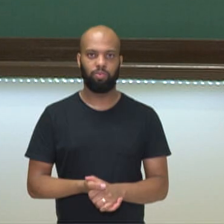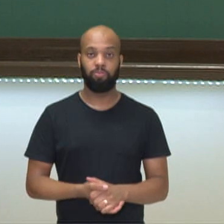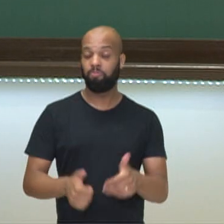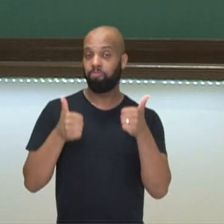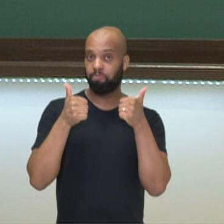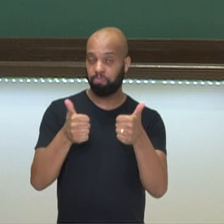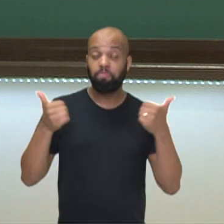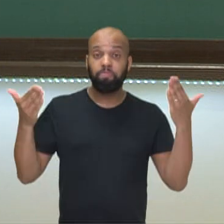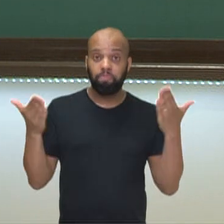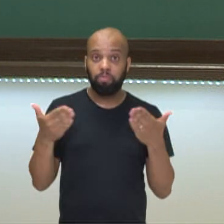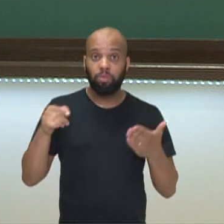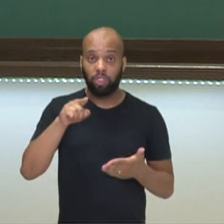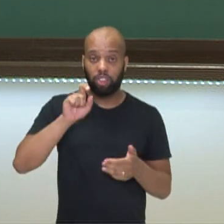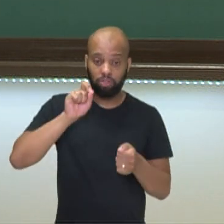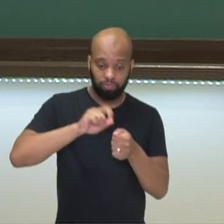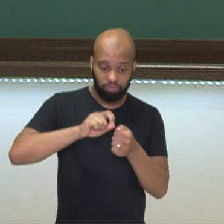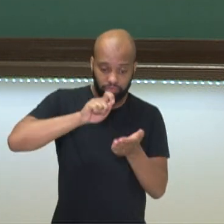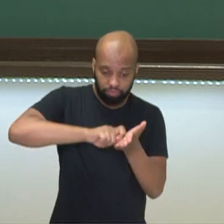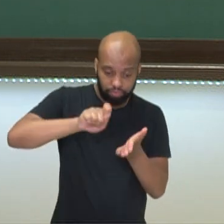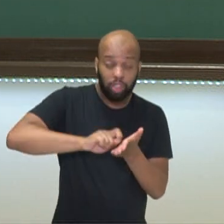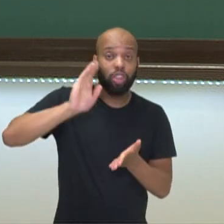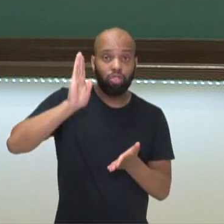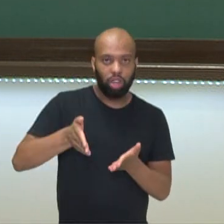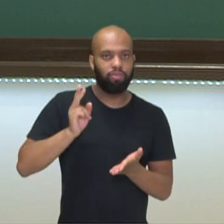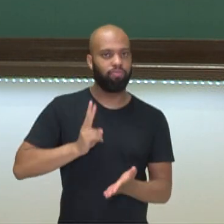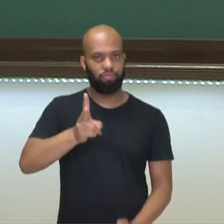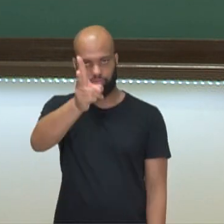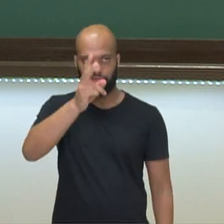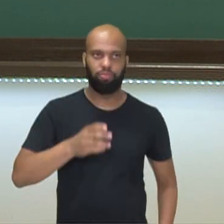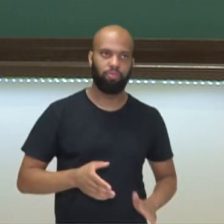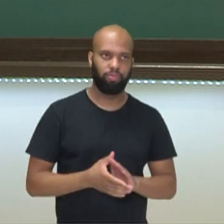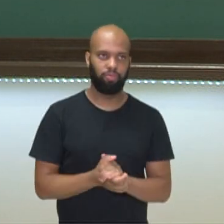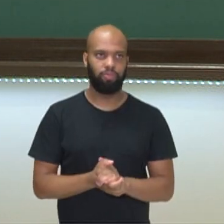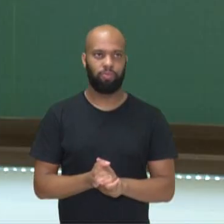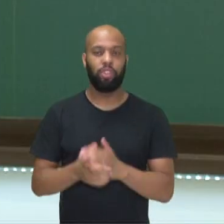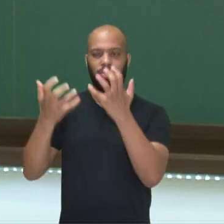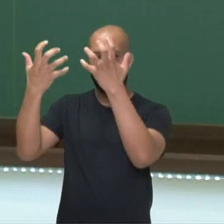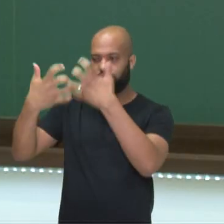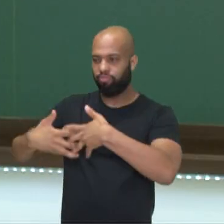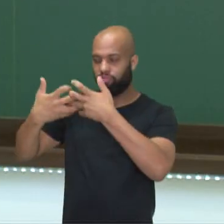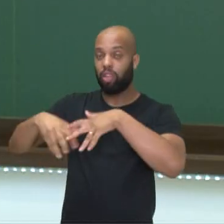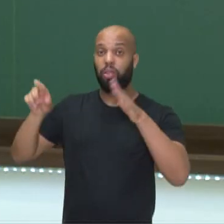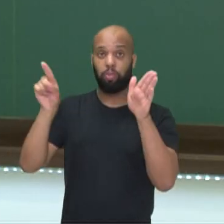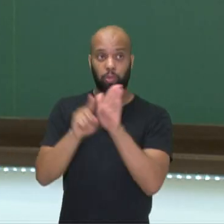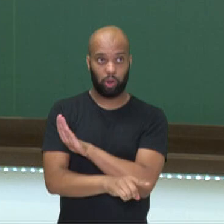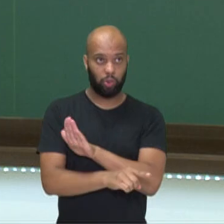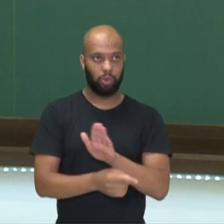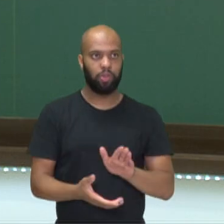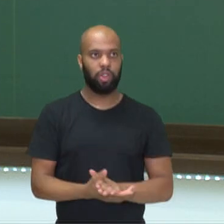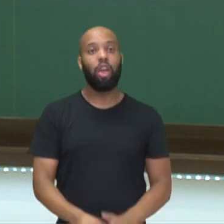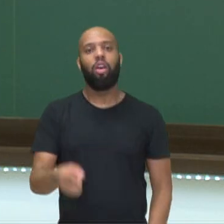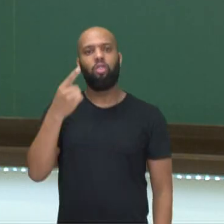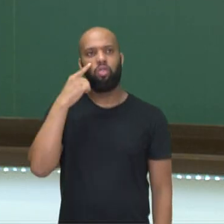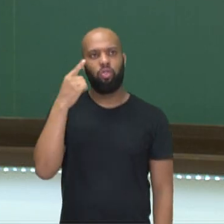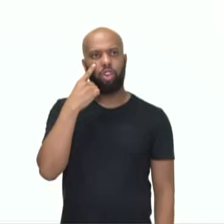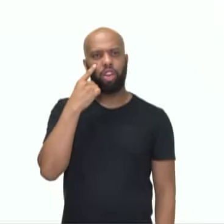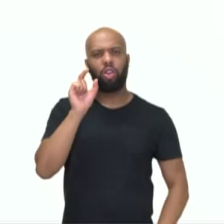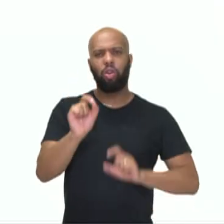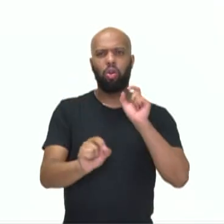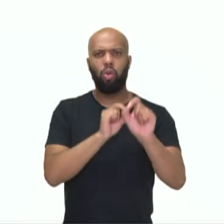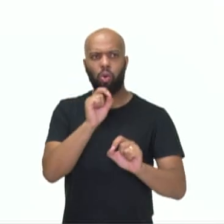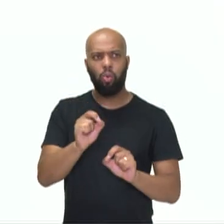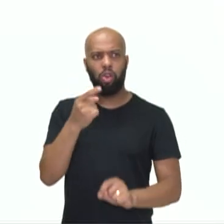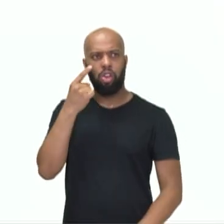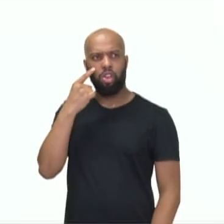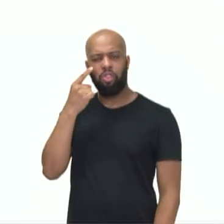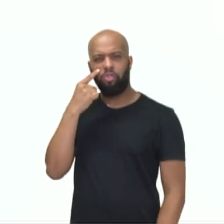Muito bem, agora que você fez a anotação disso, vamos continuando. Tem um quiz aqui para você. Classifique as dízimas periódicas com